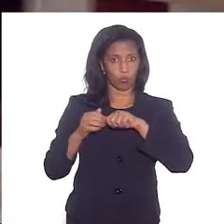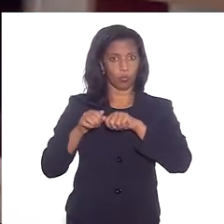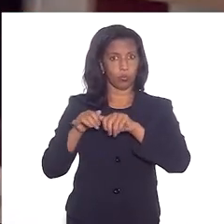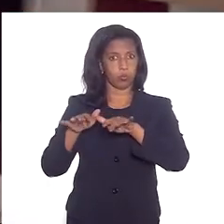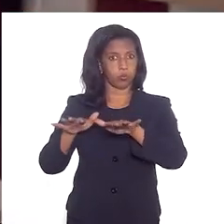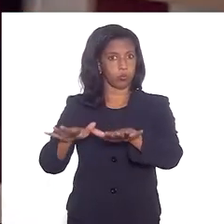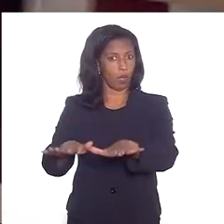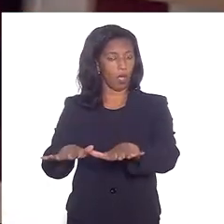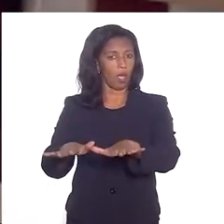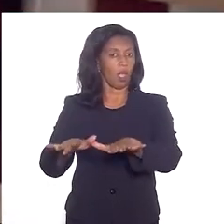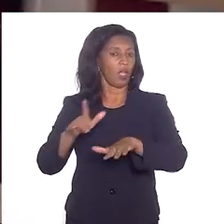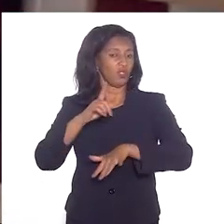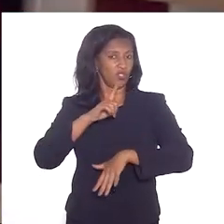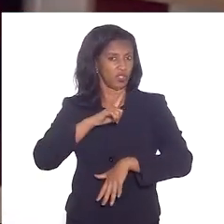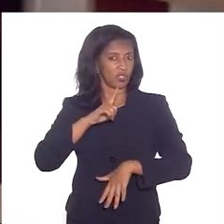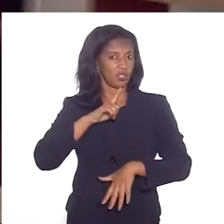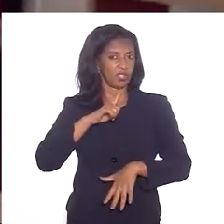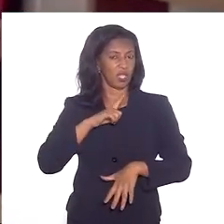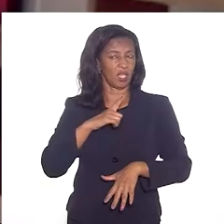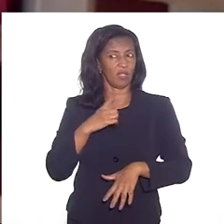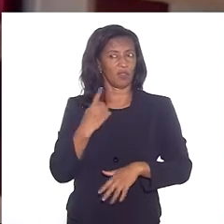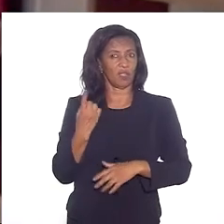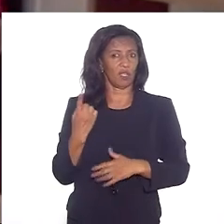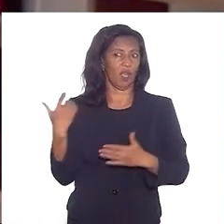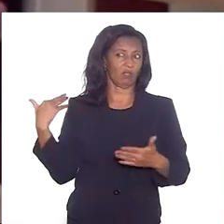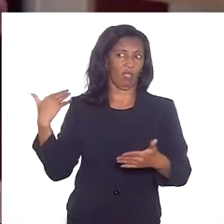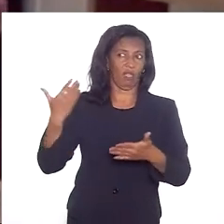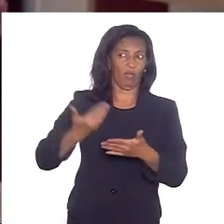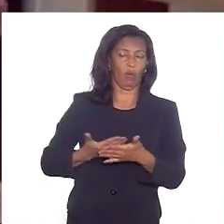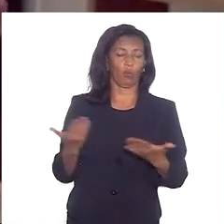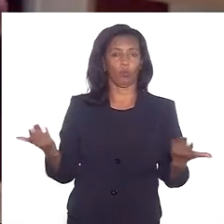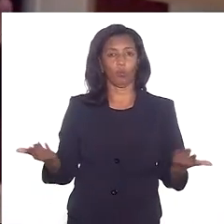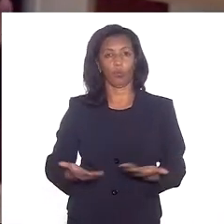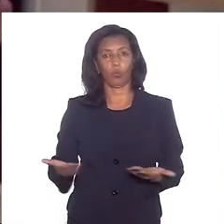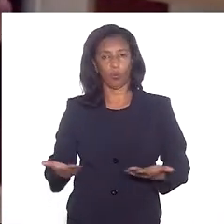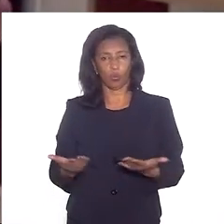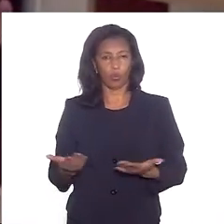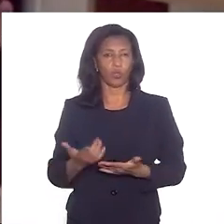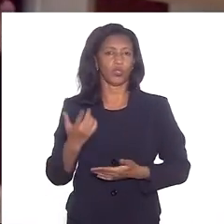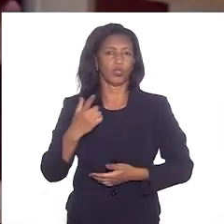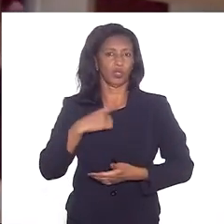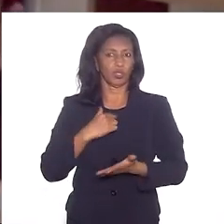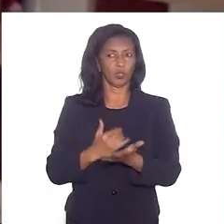pandemia, a gente teve até os dias de hoje, né? Eu acho que